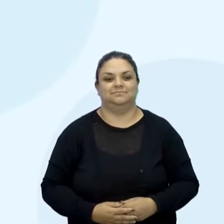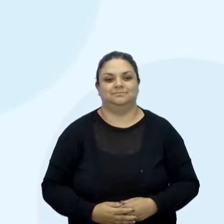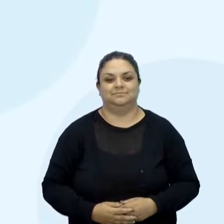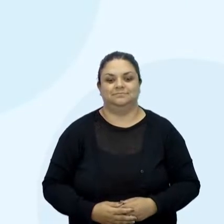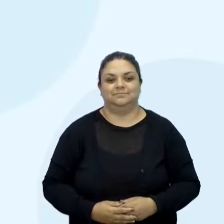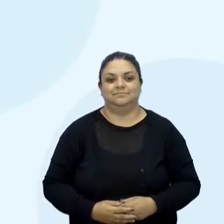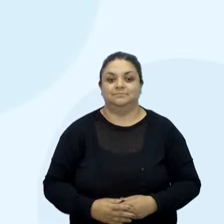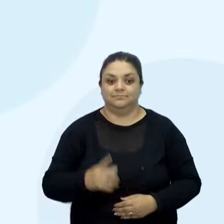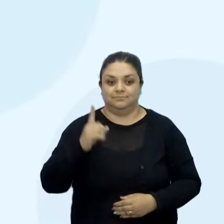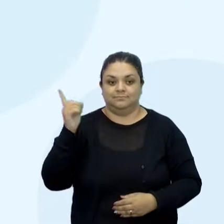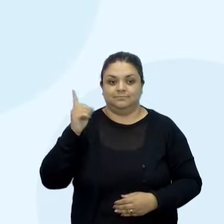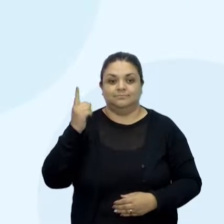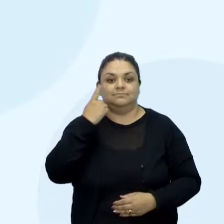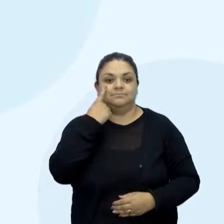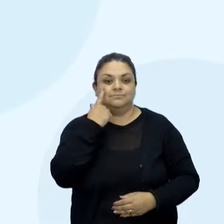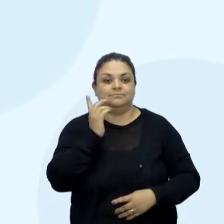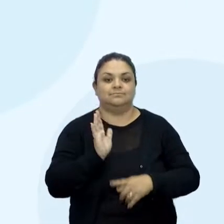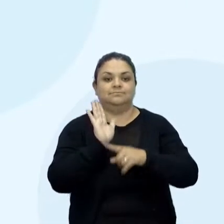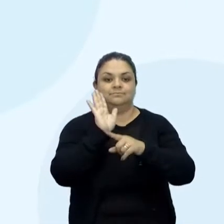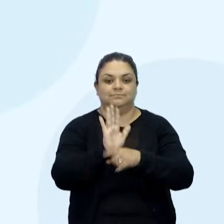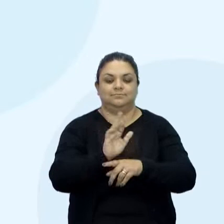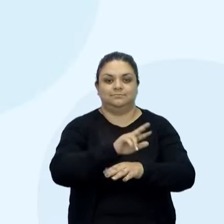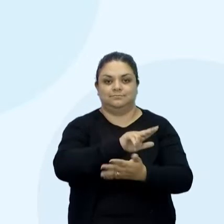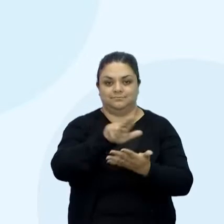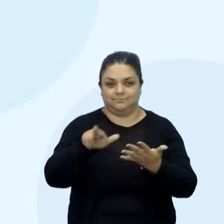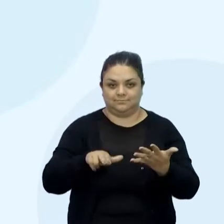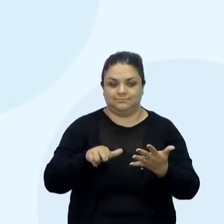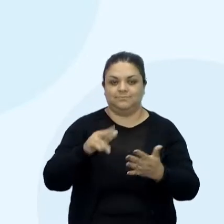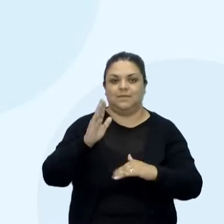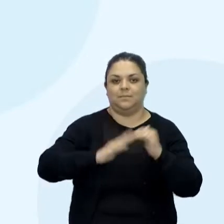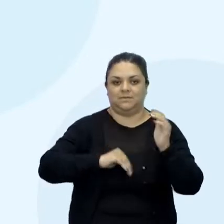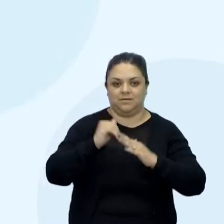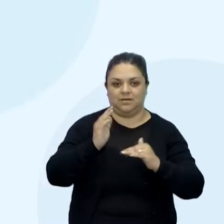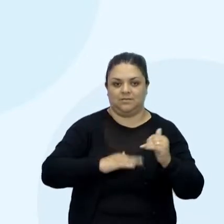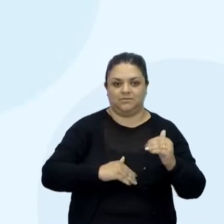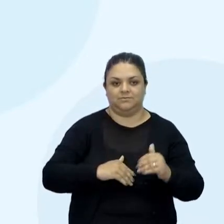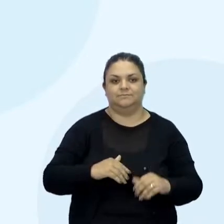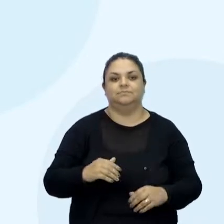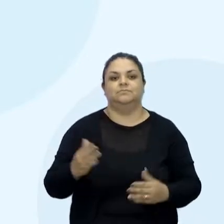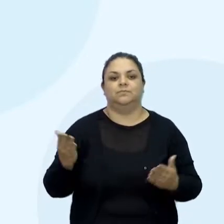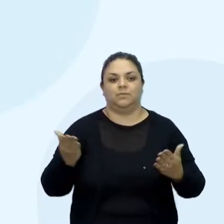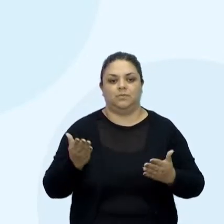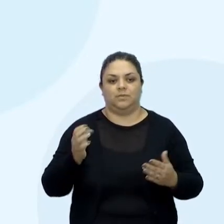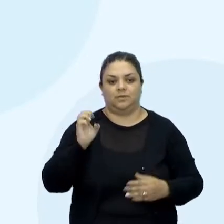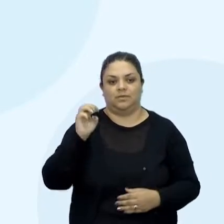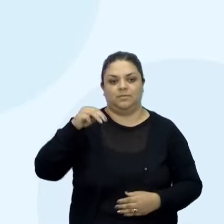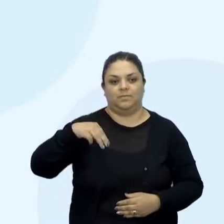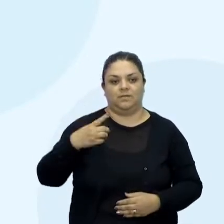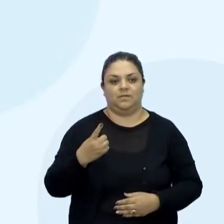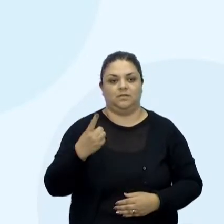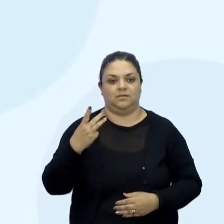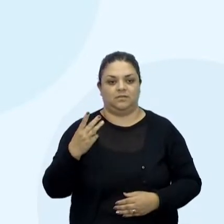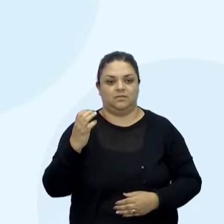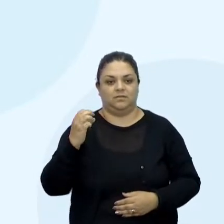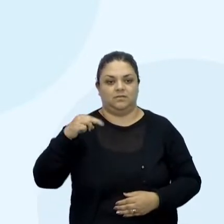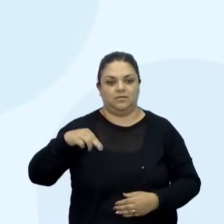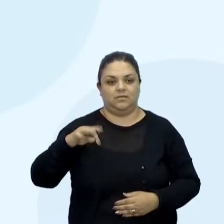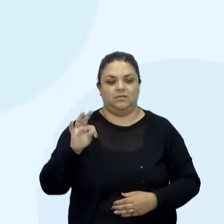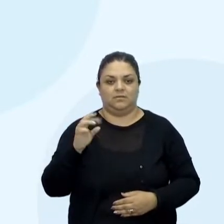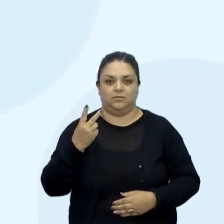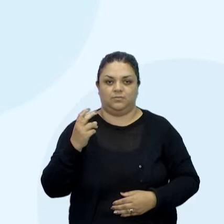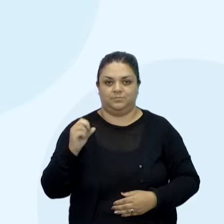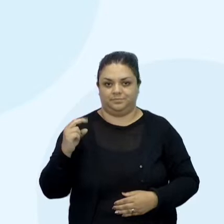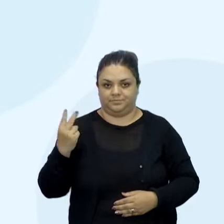tentar, o que a gente está trazendo das habilidades. Então, a nossa habilidade de hoje, M13CNT